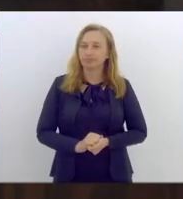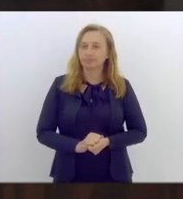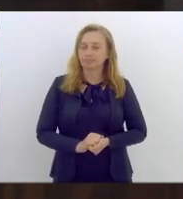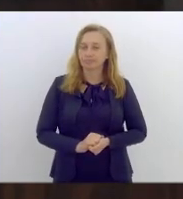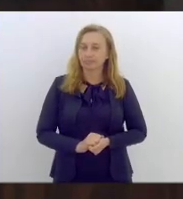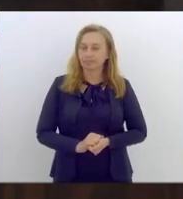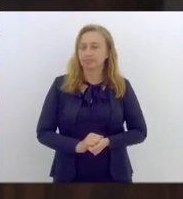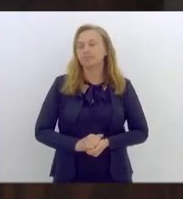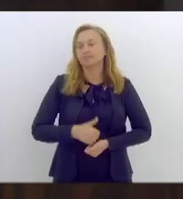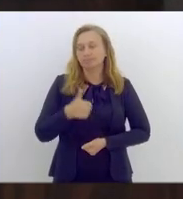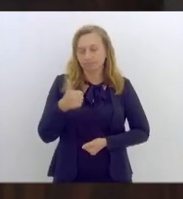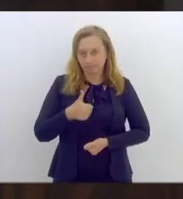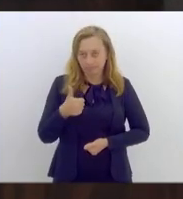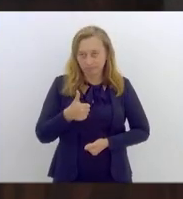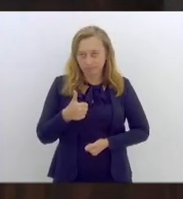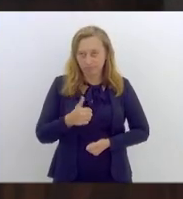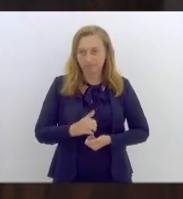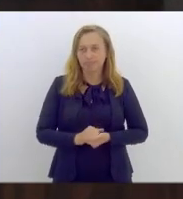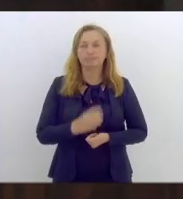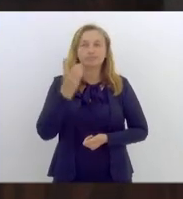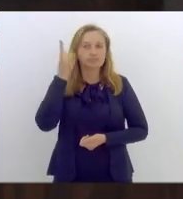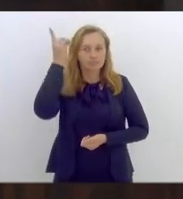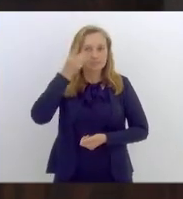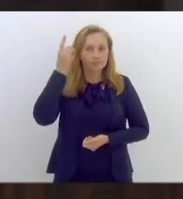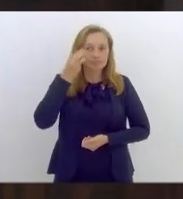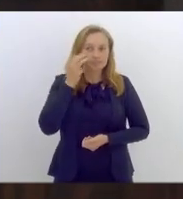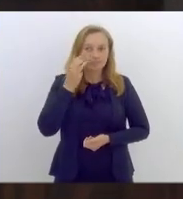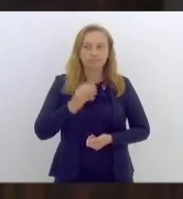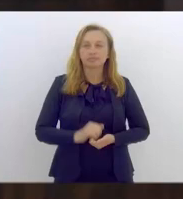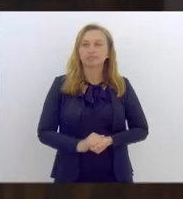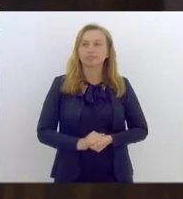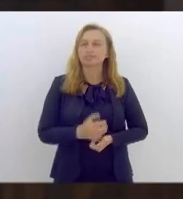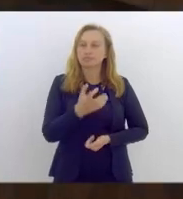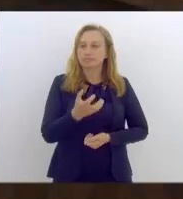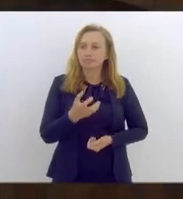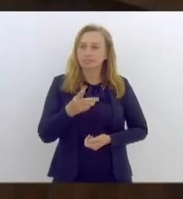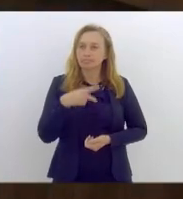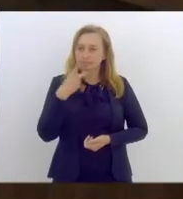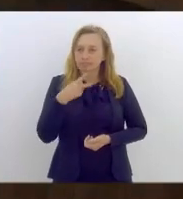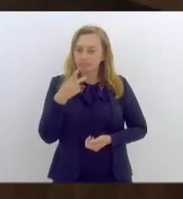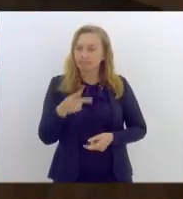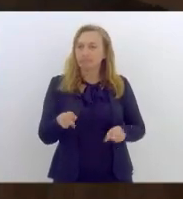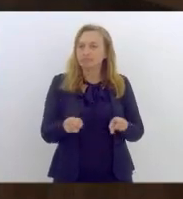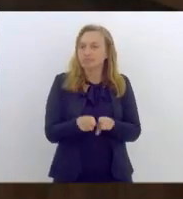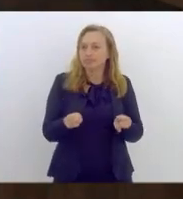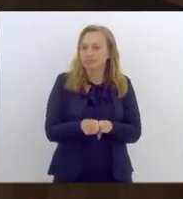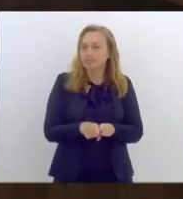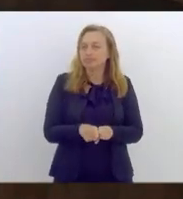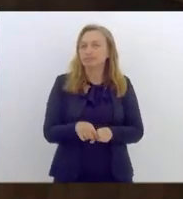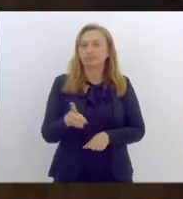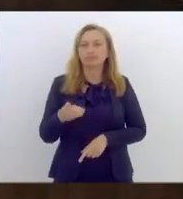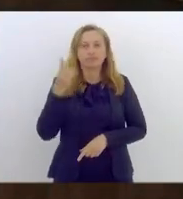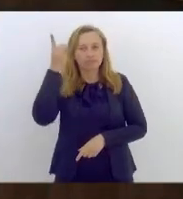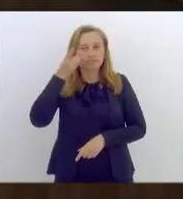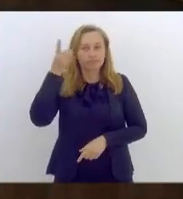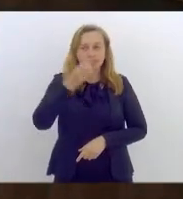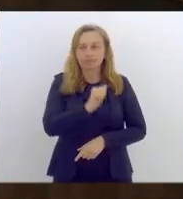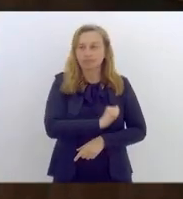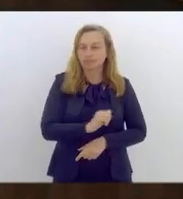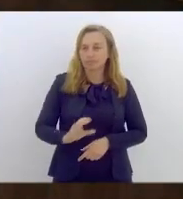primeiro Deputado Walter obrigado eu quero apenas repercutir também aqui Deputado André celiano